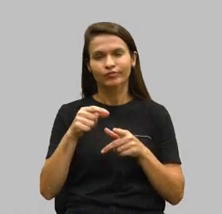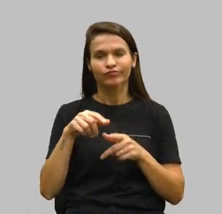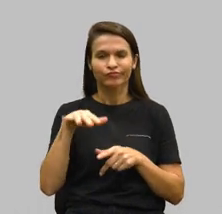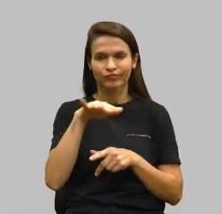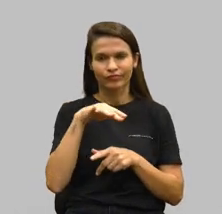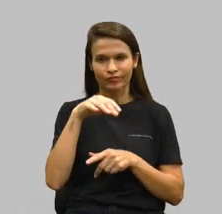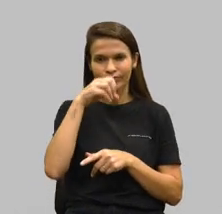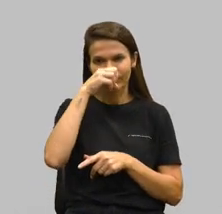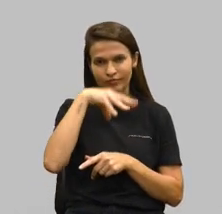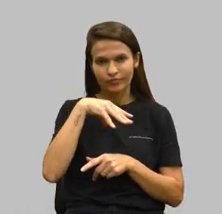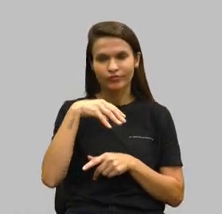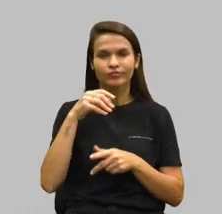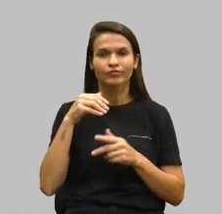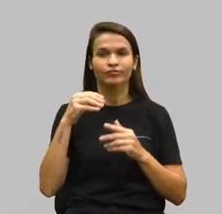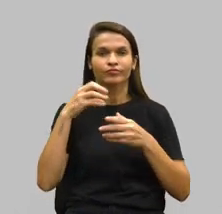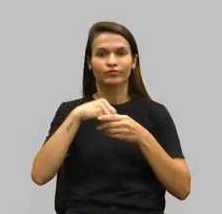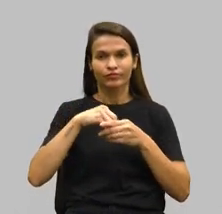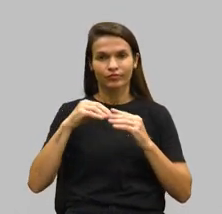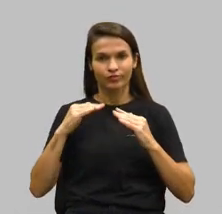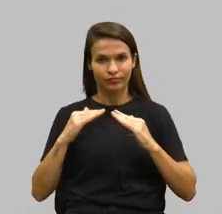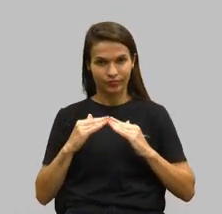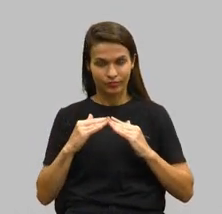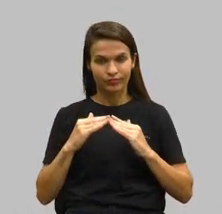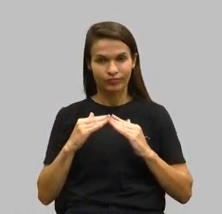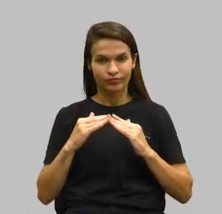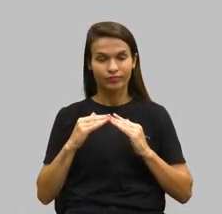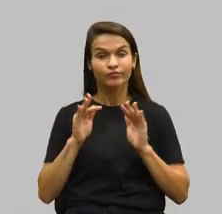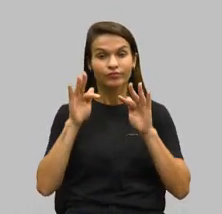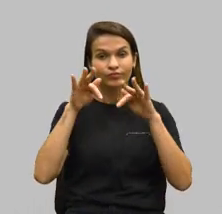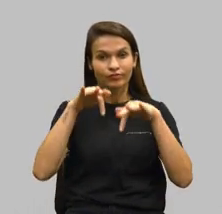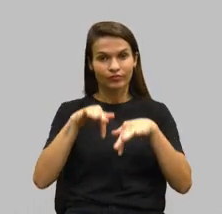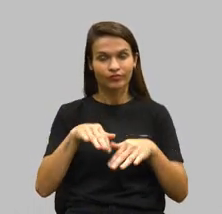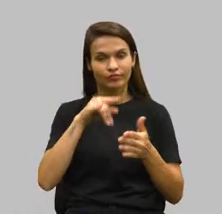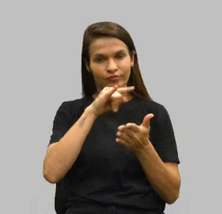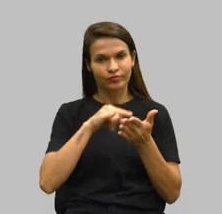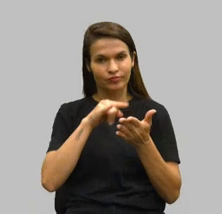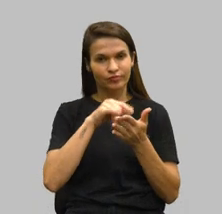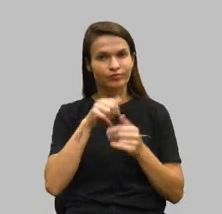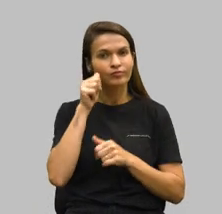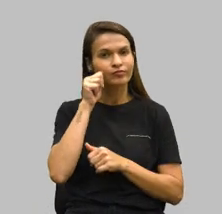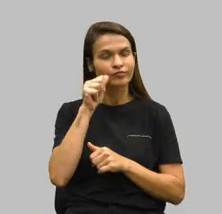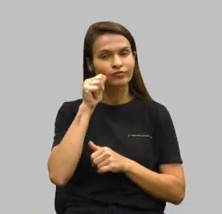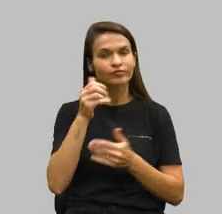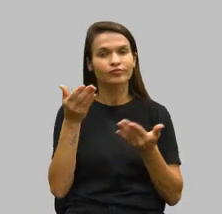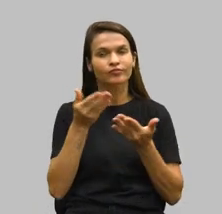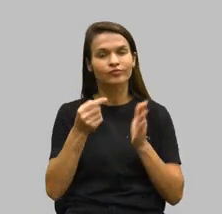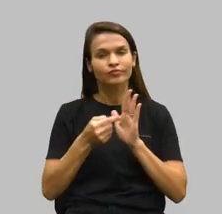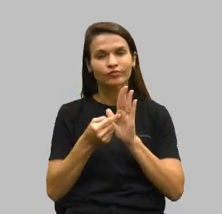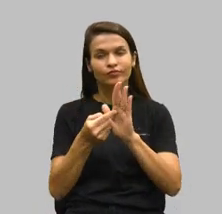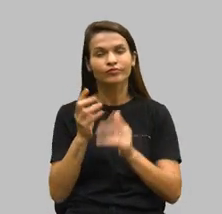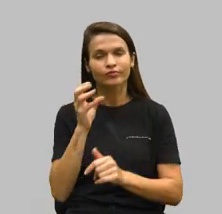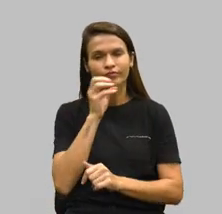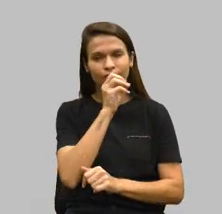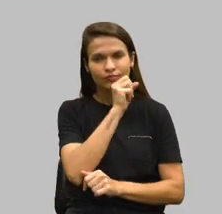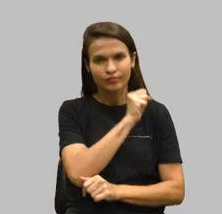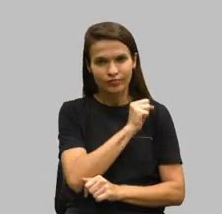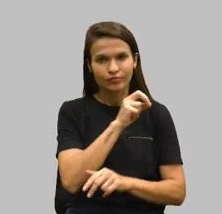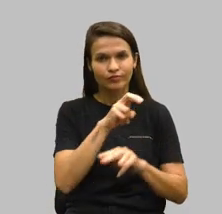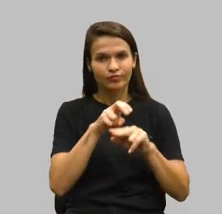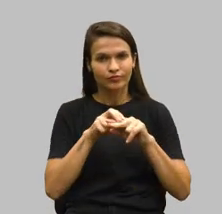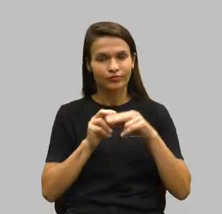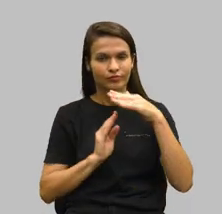bom finalizamos aqui eh a pauta das mulheres e eu vou passar aqui rapidamente por conta do do